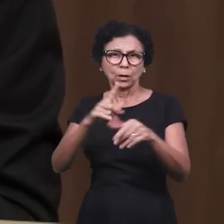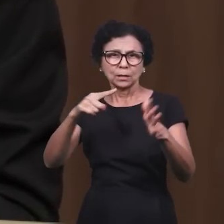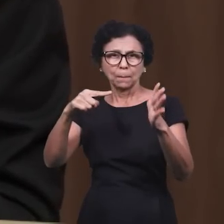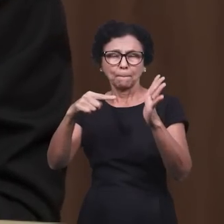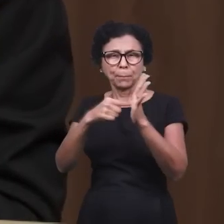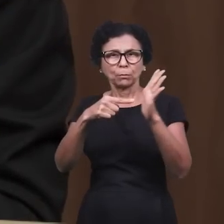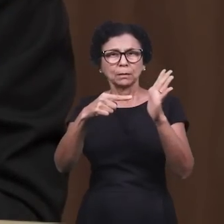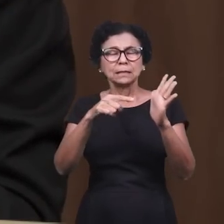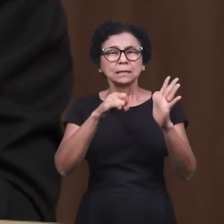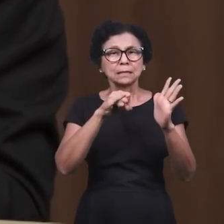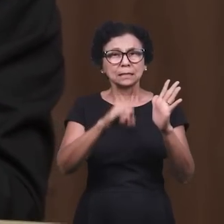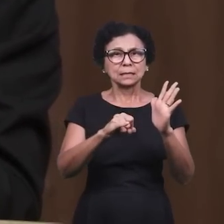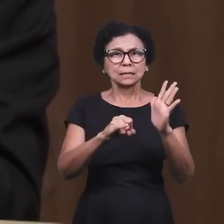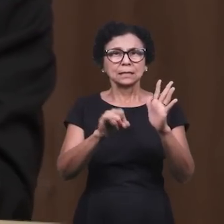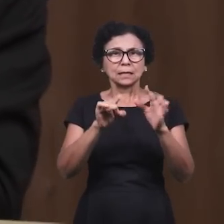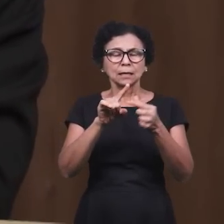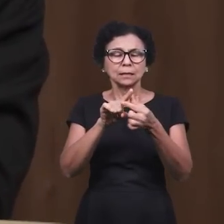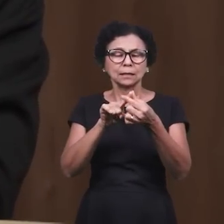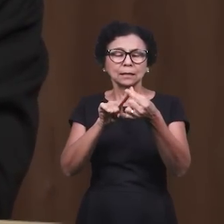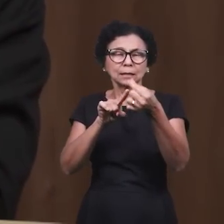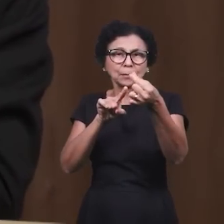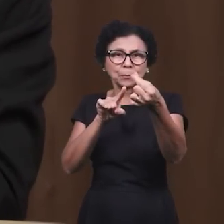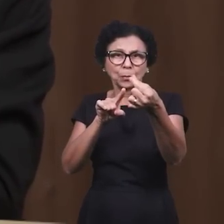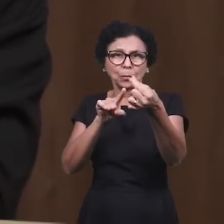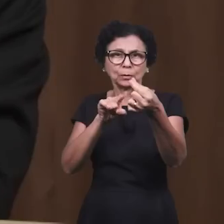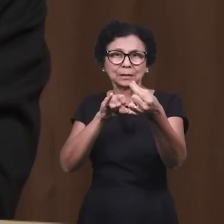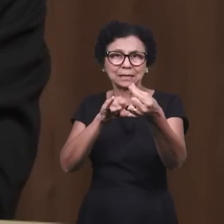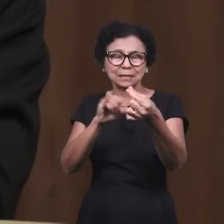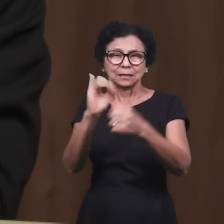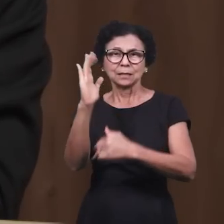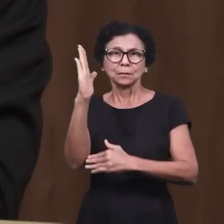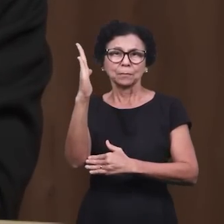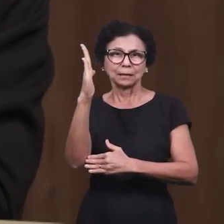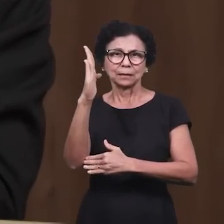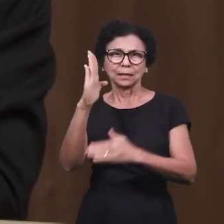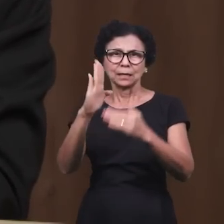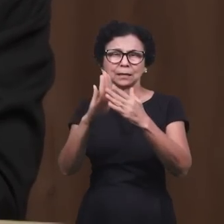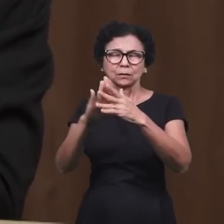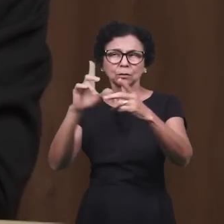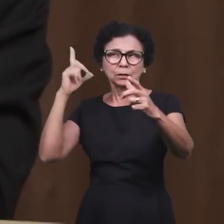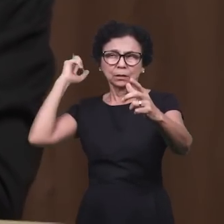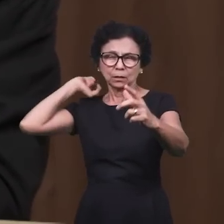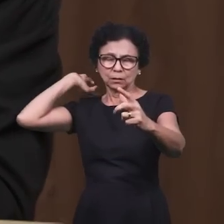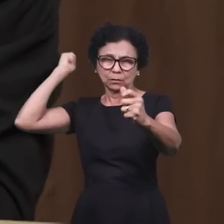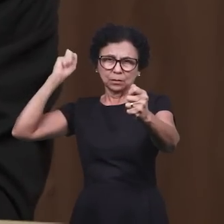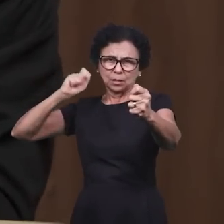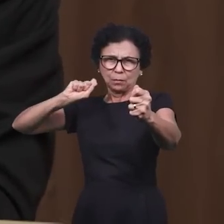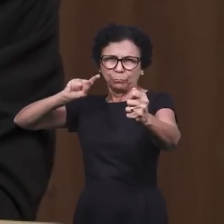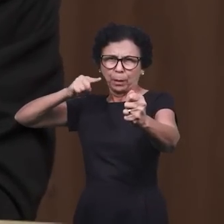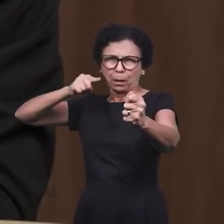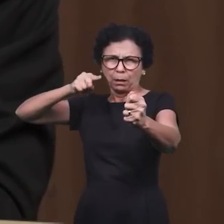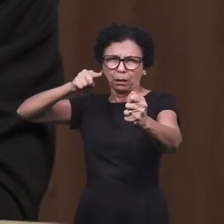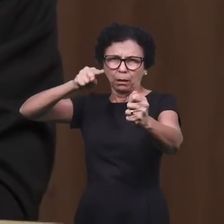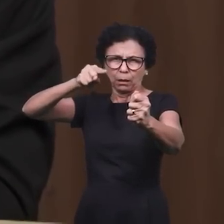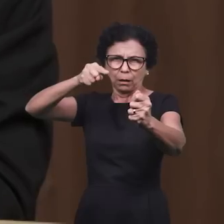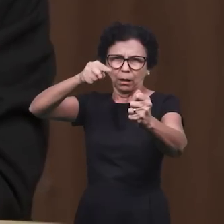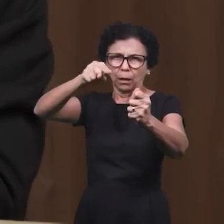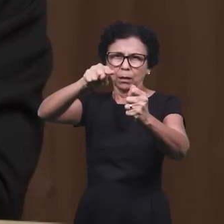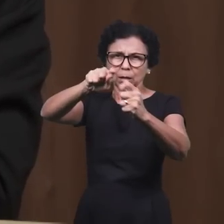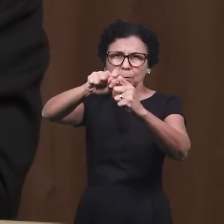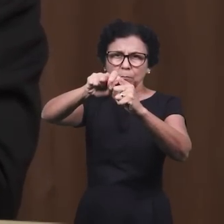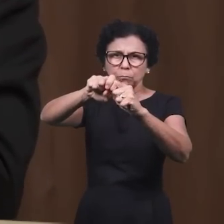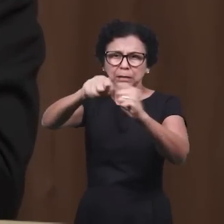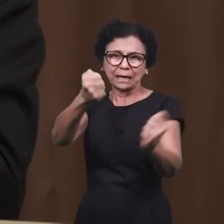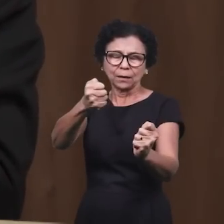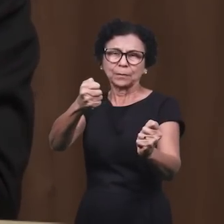madeira é que com o impacto, com a velocidade, ela não penetra, ela até quebra.